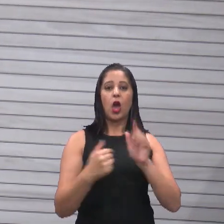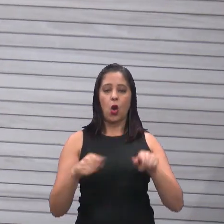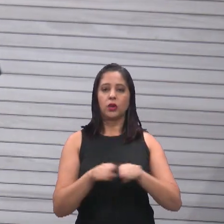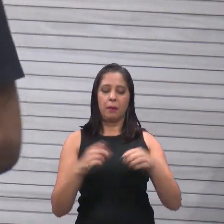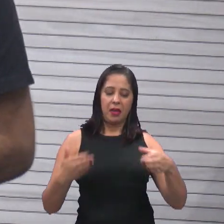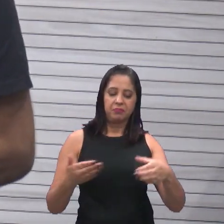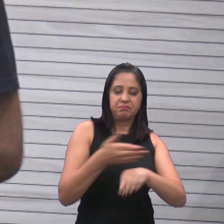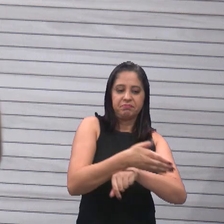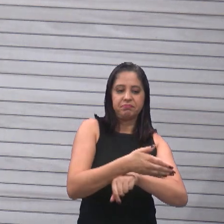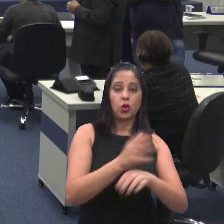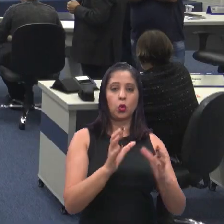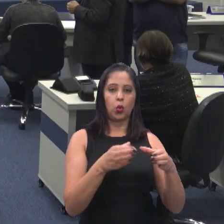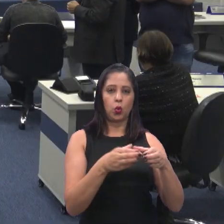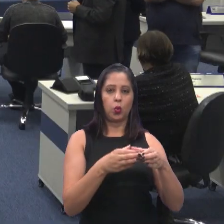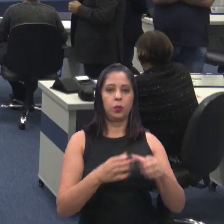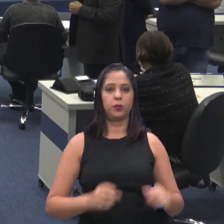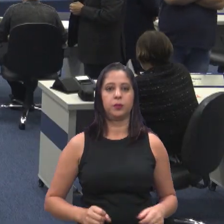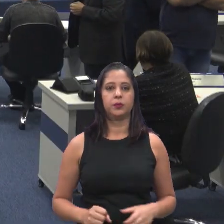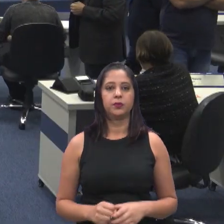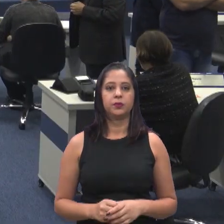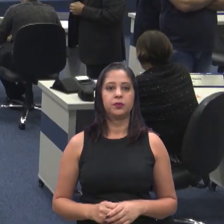frente.